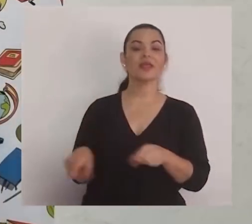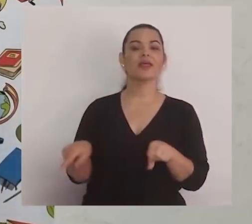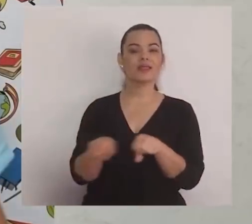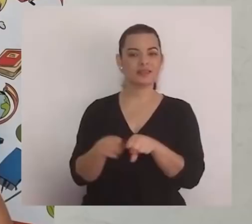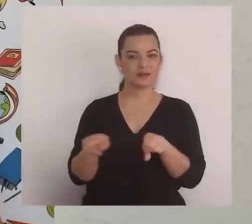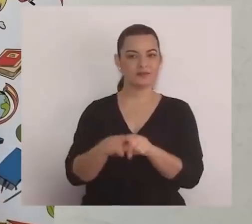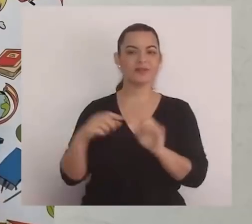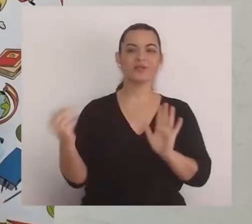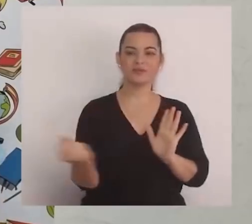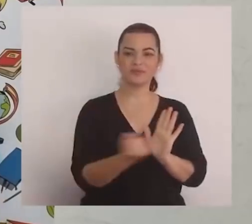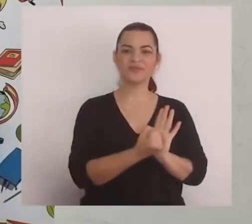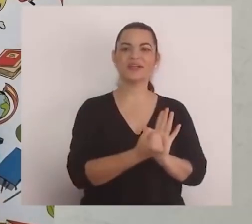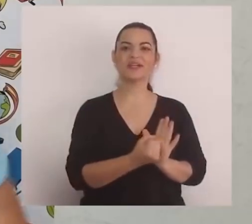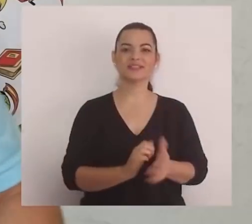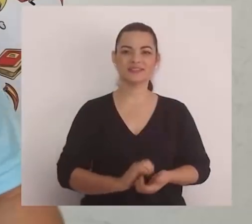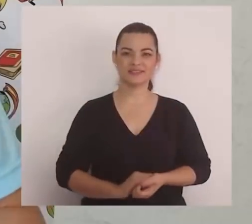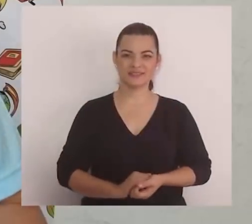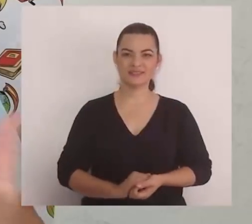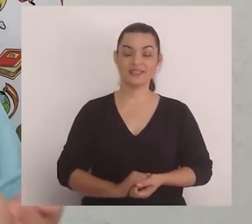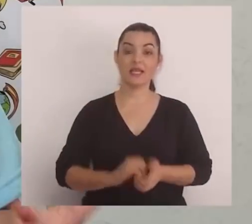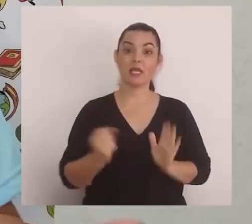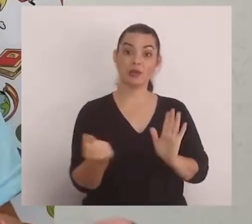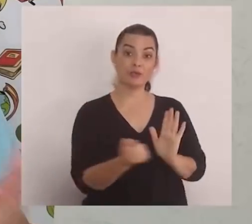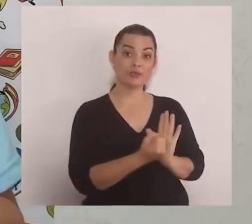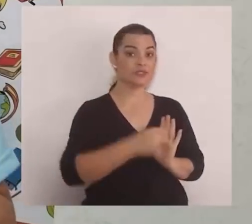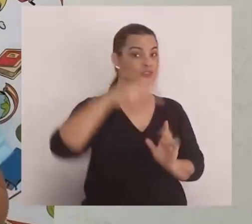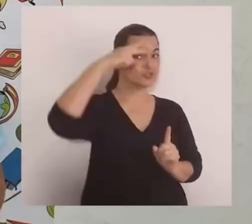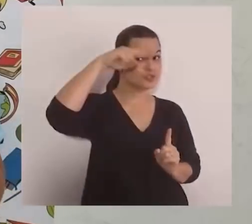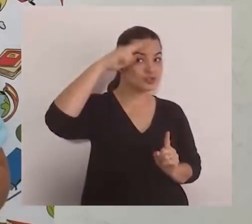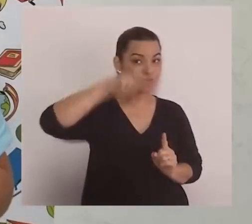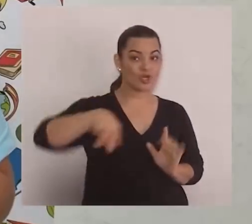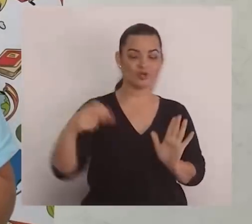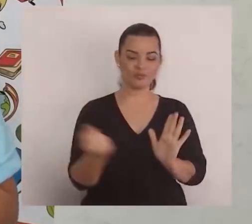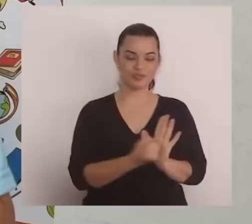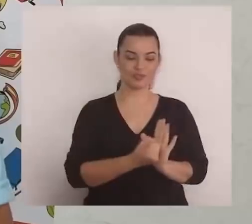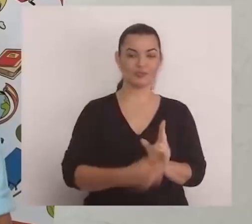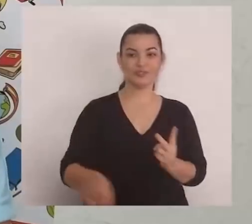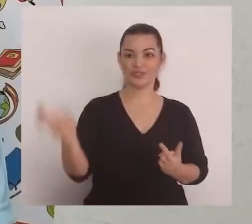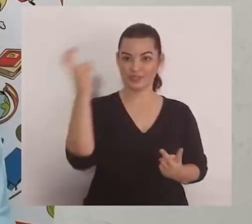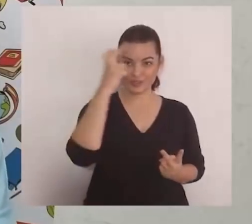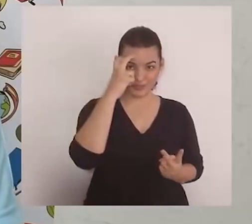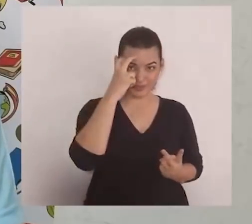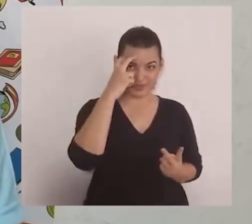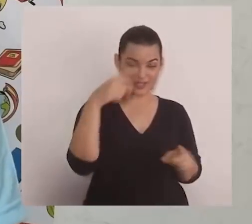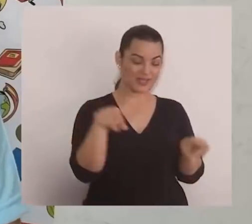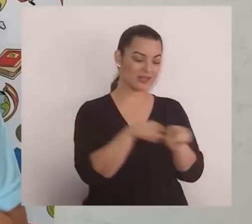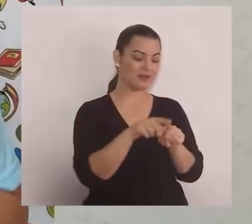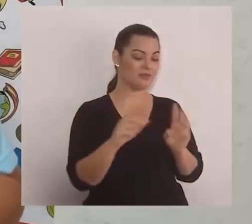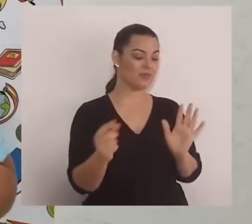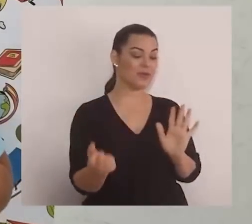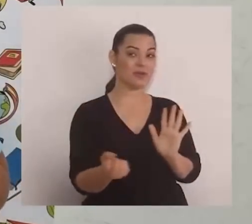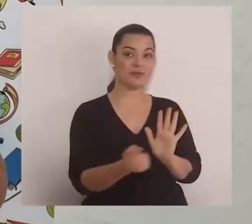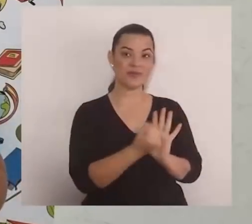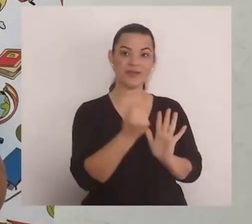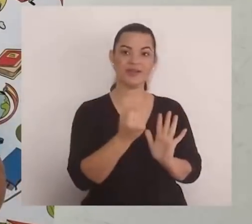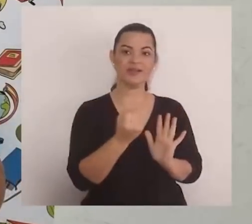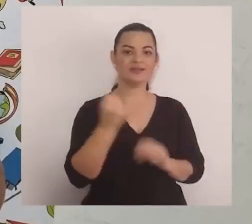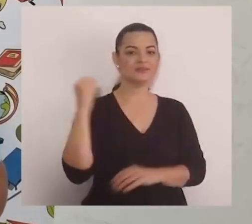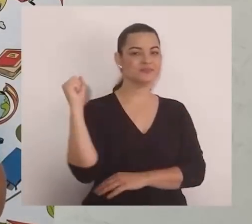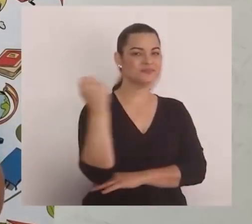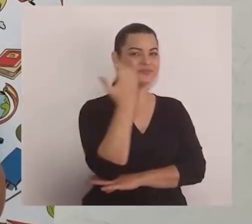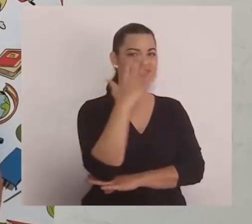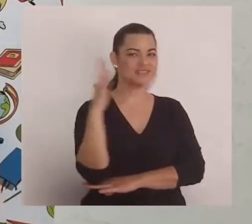natural exuberante e que exatamente por essa característica se tornam locais